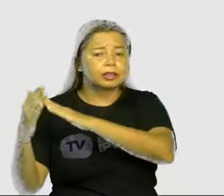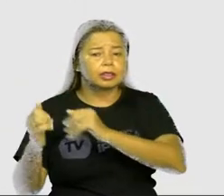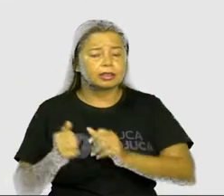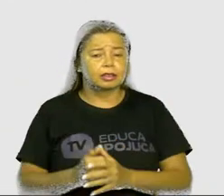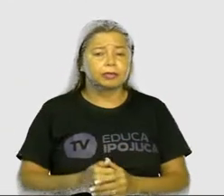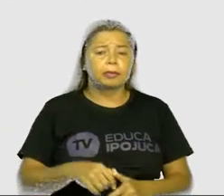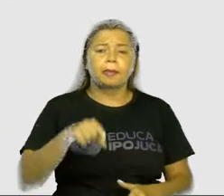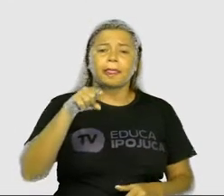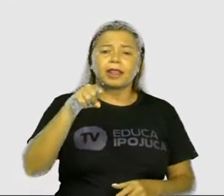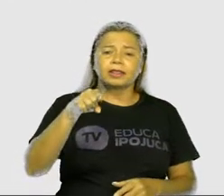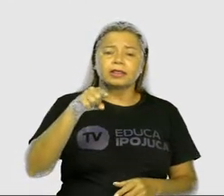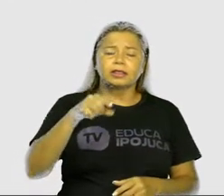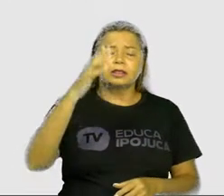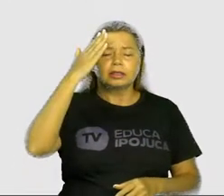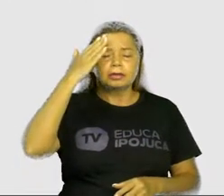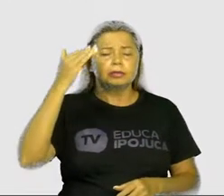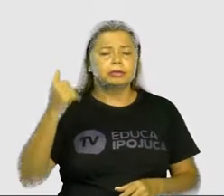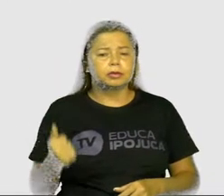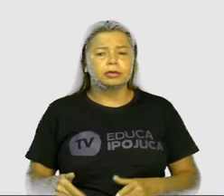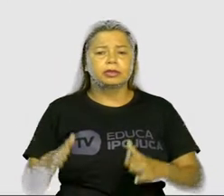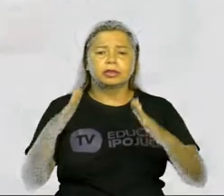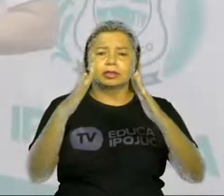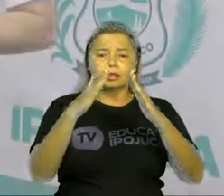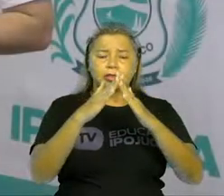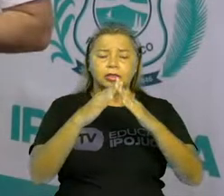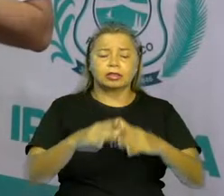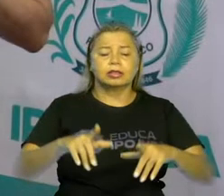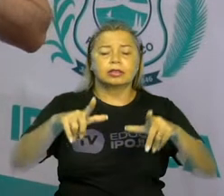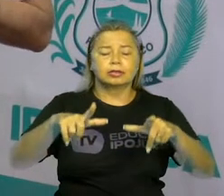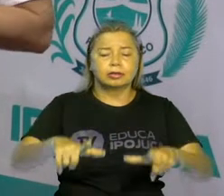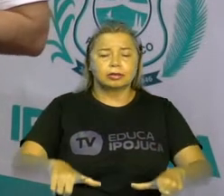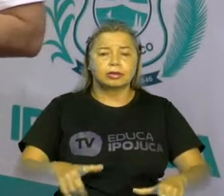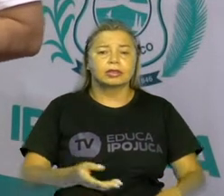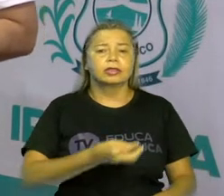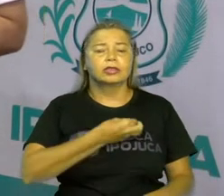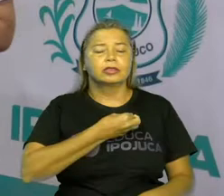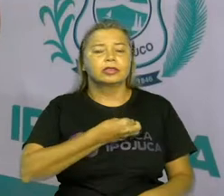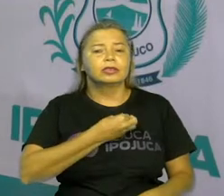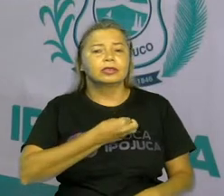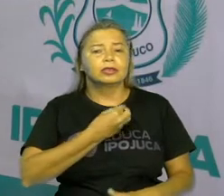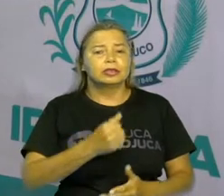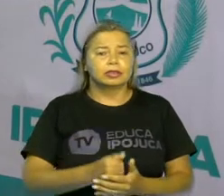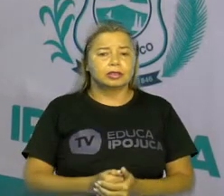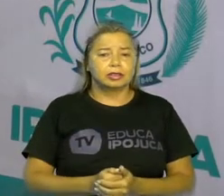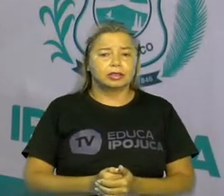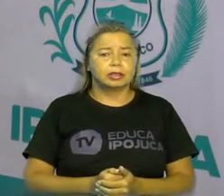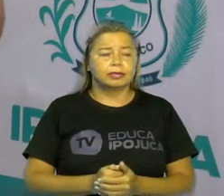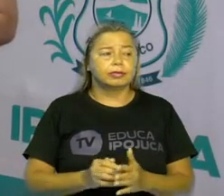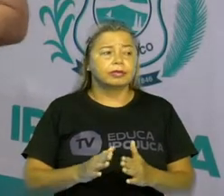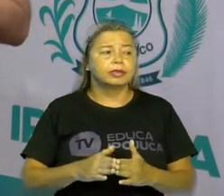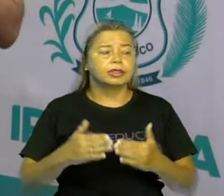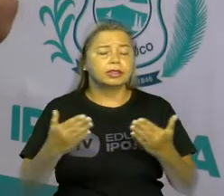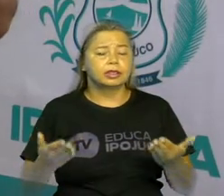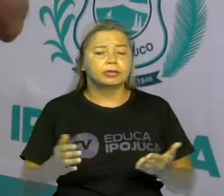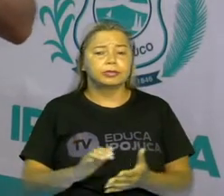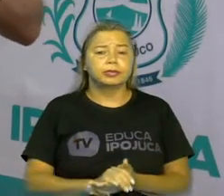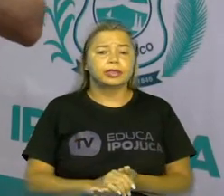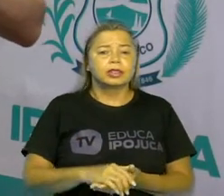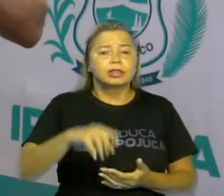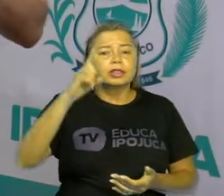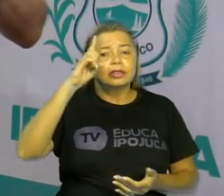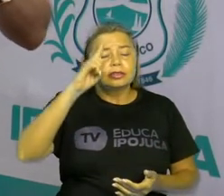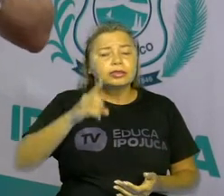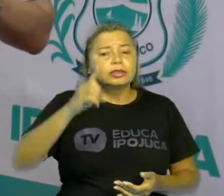moradias são lugares de vivência? Pois é, crianças. Muito bem. Então, em seu dia a dia,